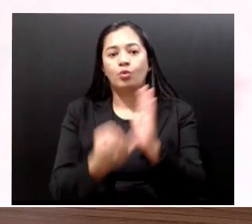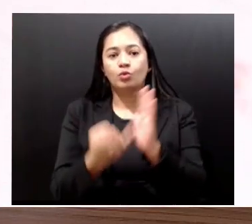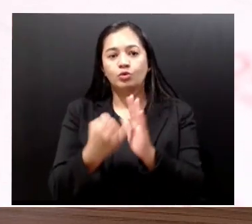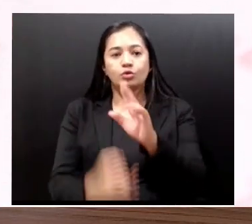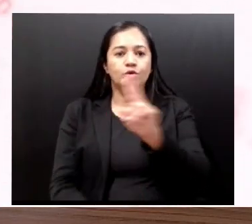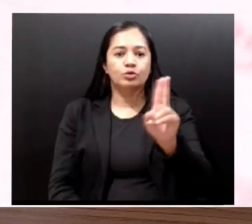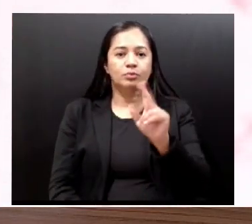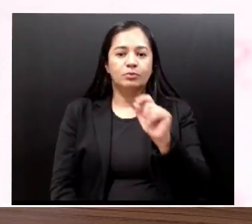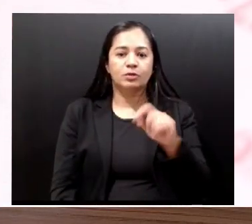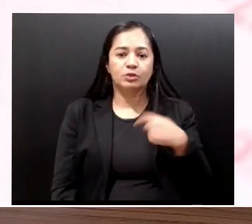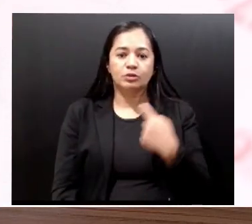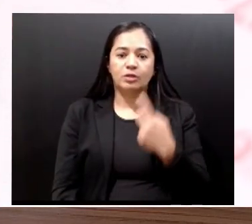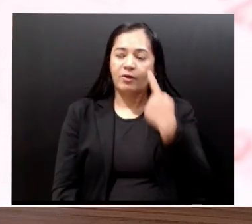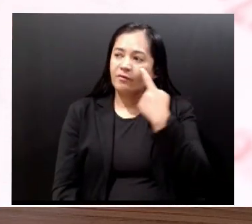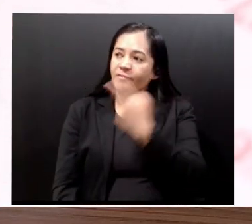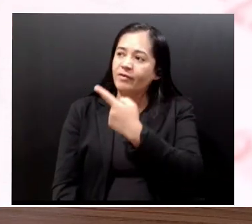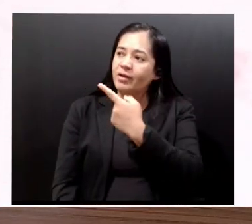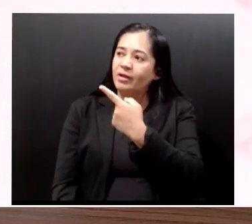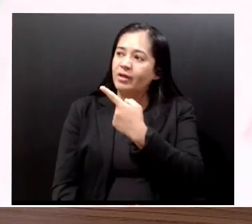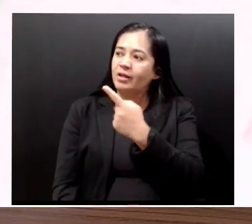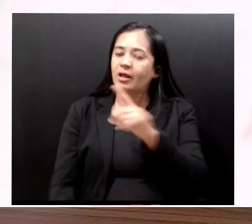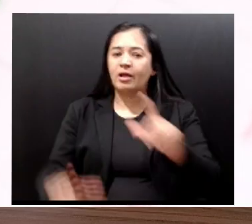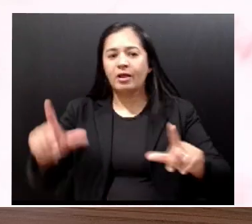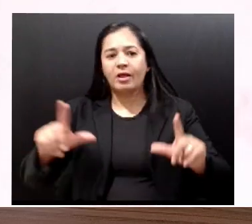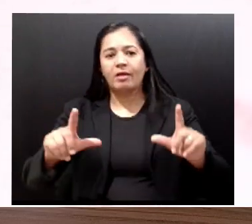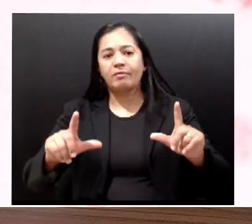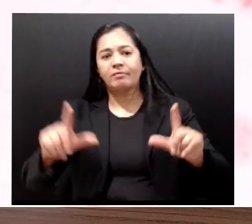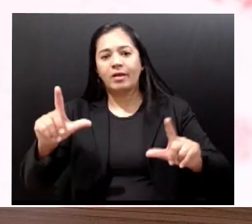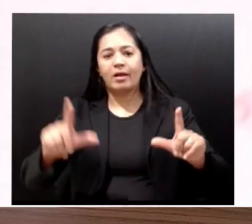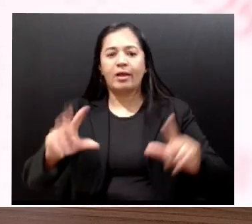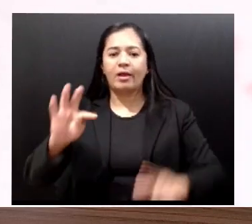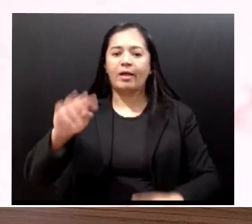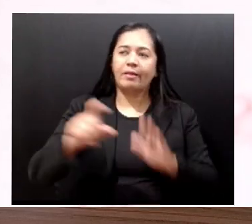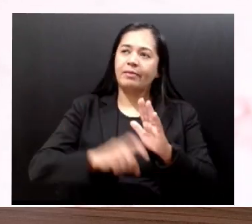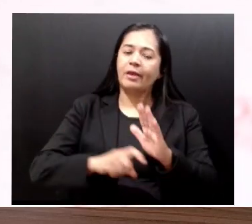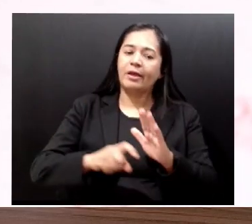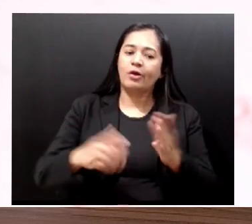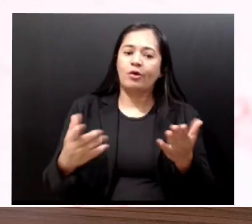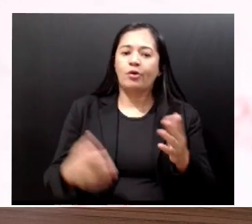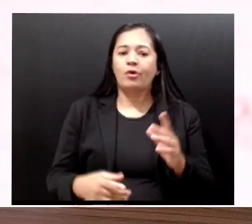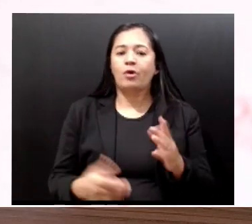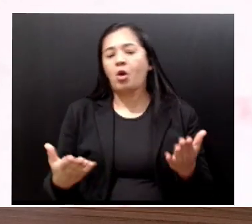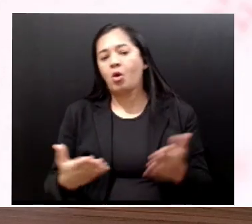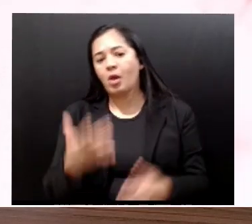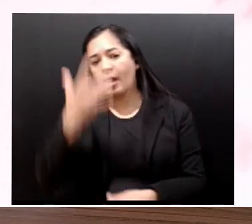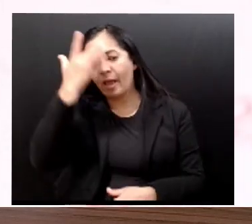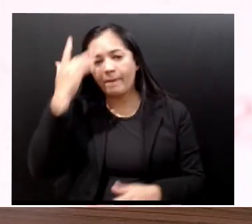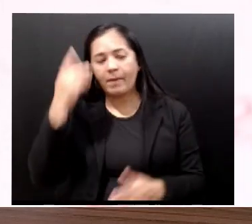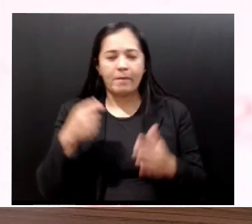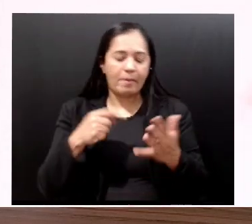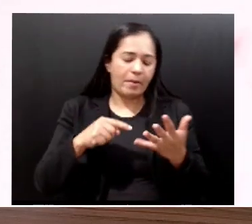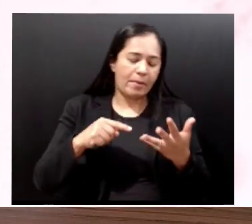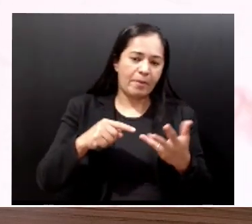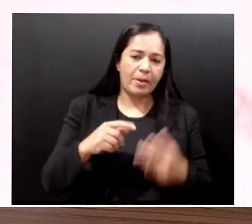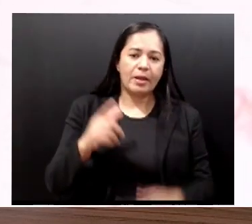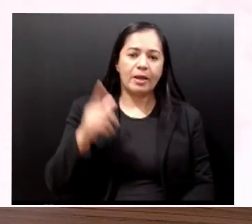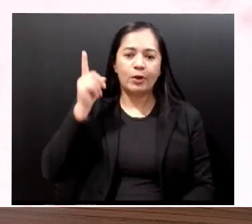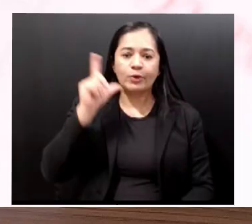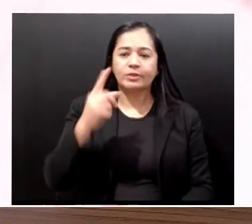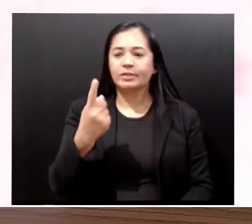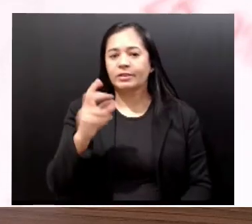A gente vê a taxa Selic está em 15% ao ano. Então hoje o investidor que está aplicado na Selic ele ganha 15%. Mas esse